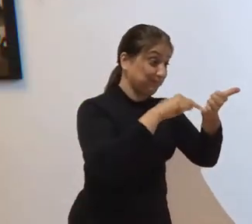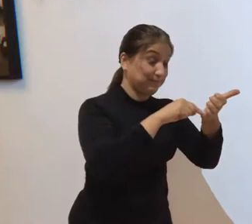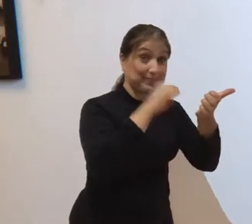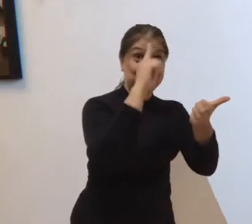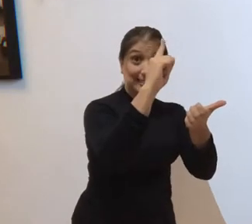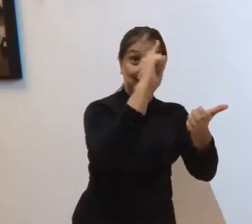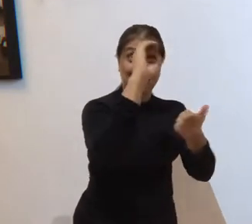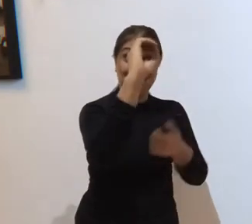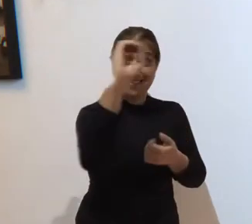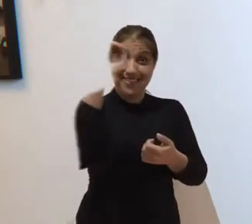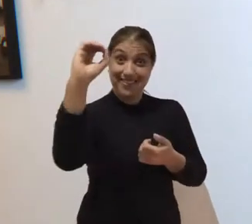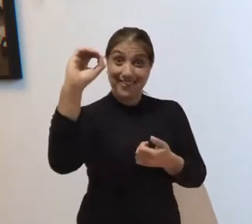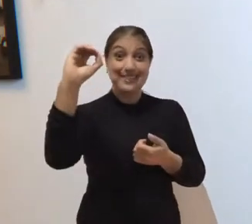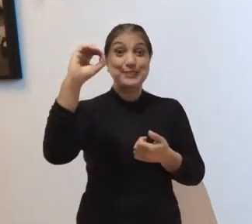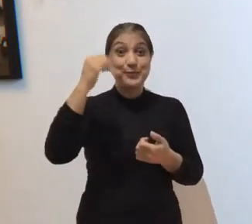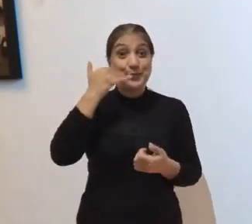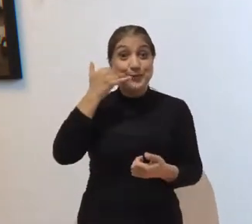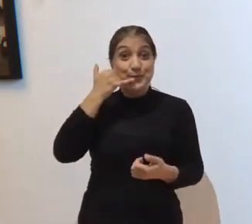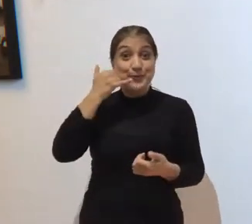Eu discursei.